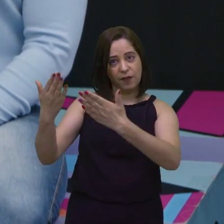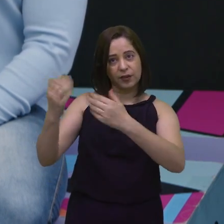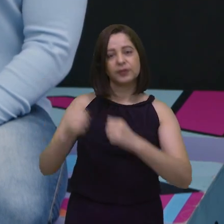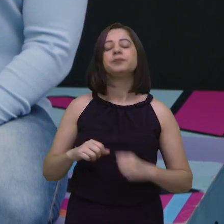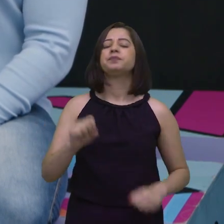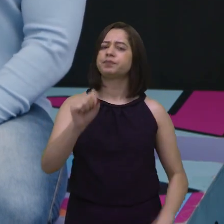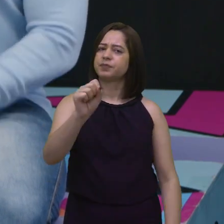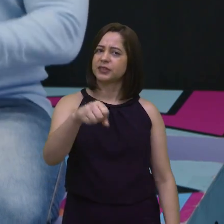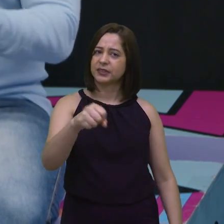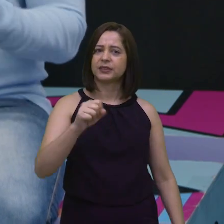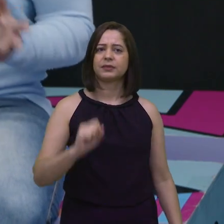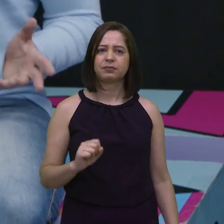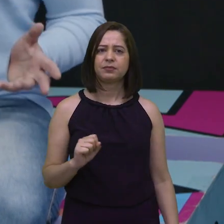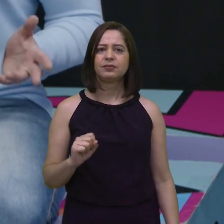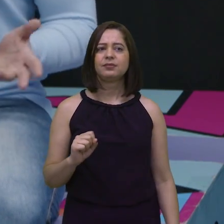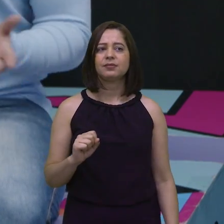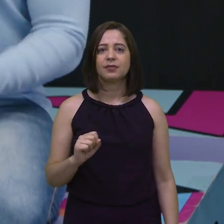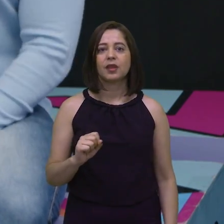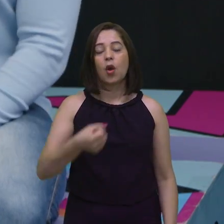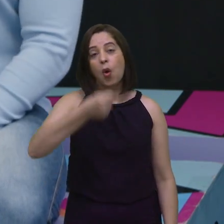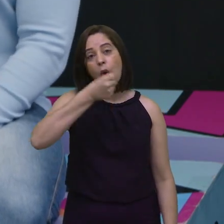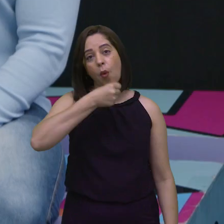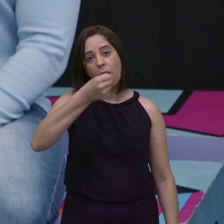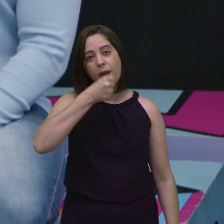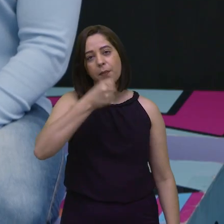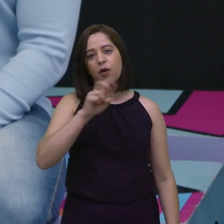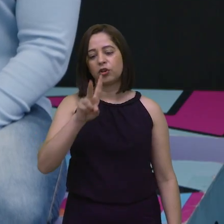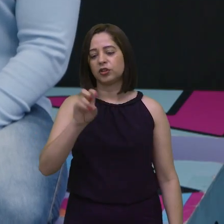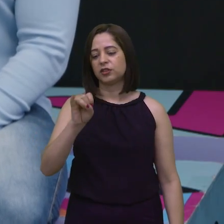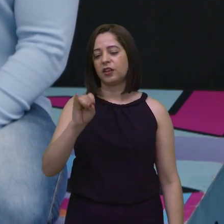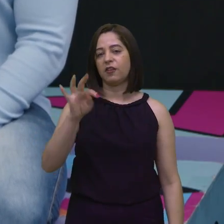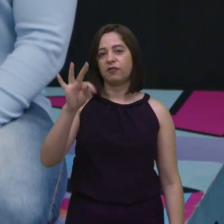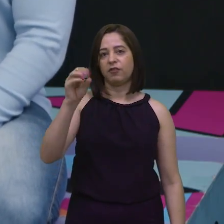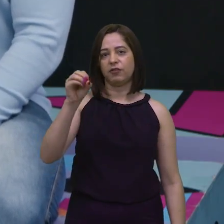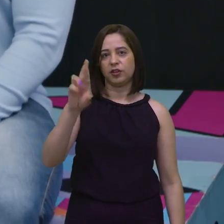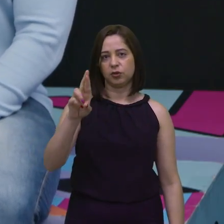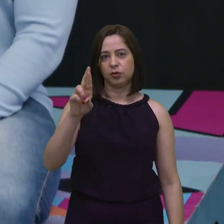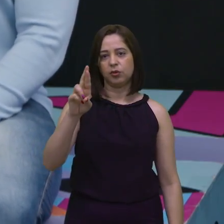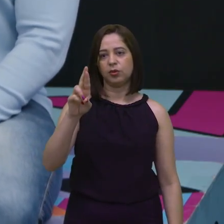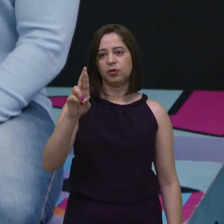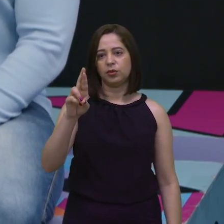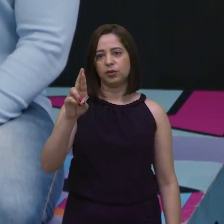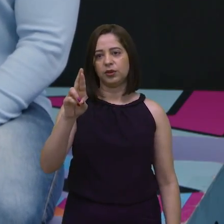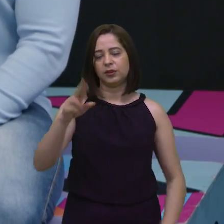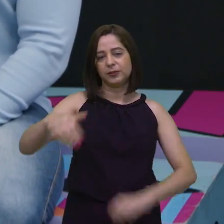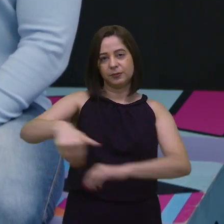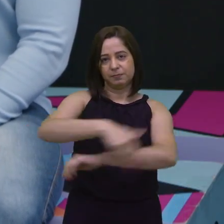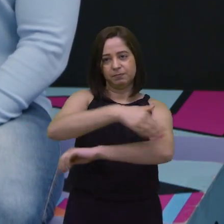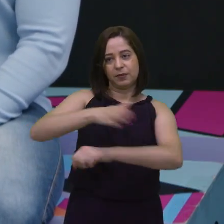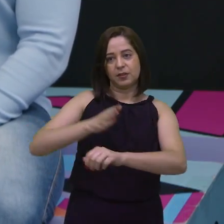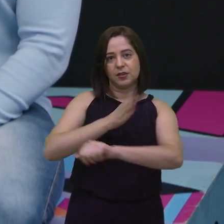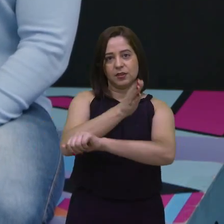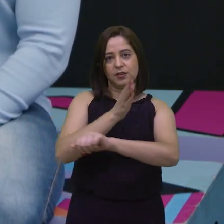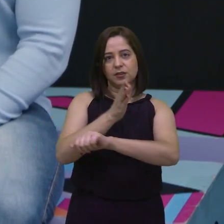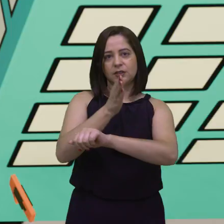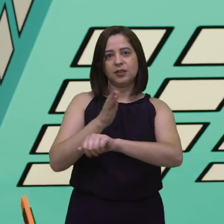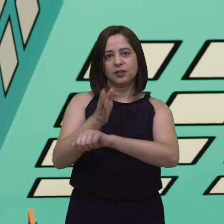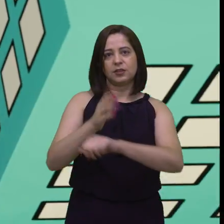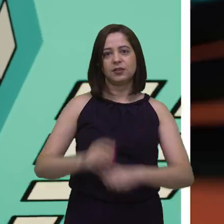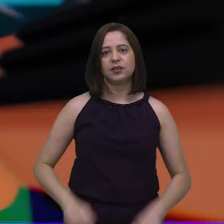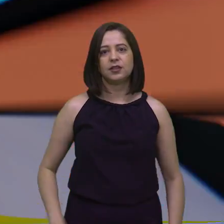estúdio. Na verdade, a gente não. Quem vai é o repórter Vitor Krigor, que está chegando aqui na área com o quadro Tá na Rua. Fala aí,